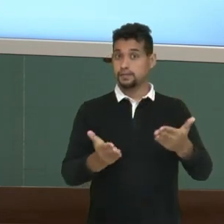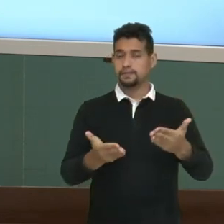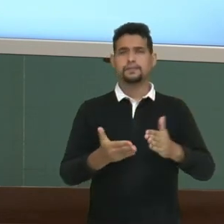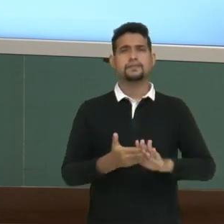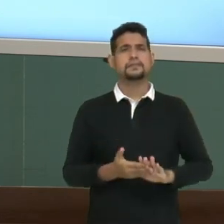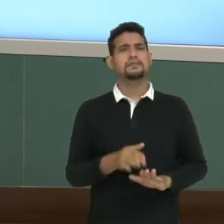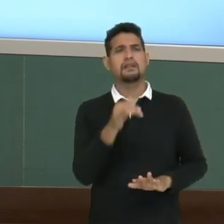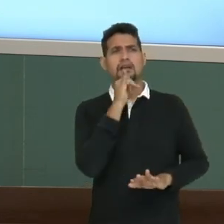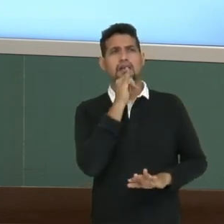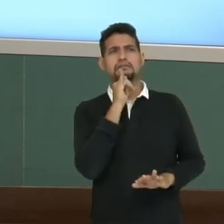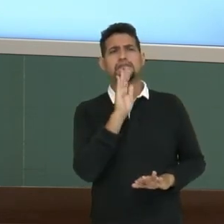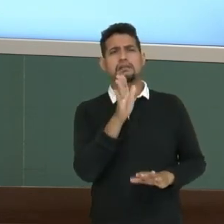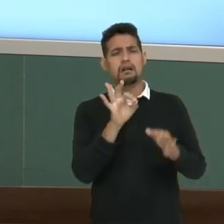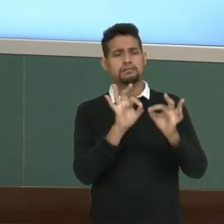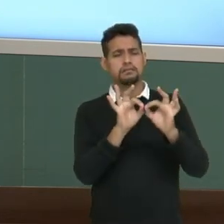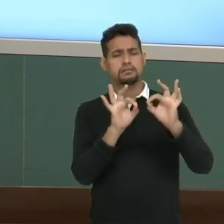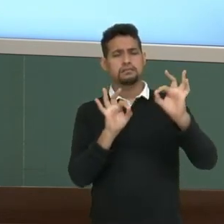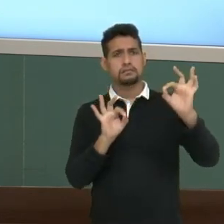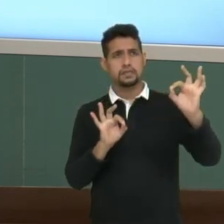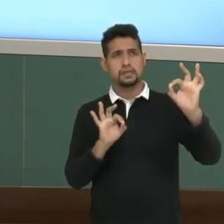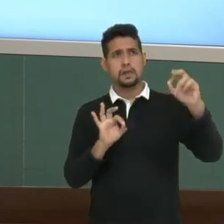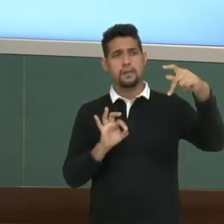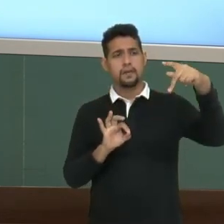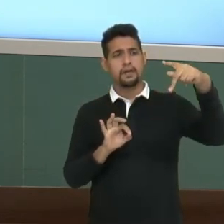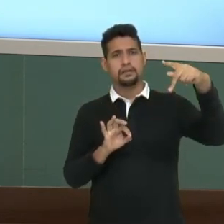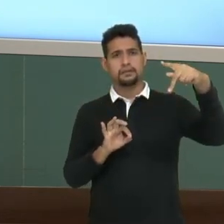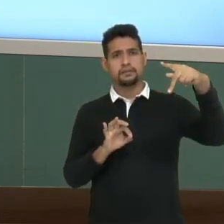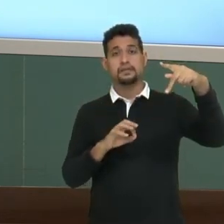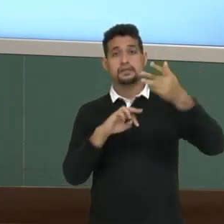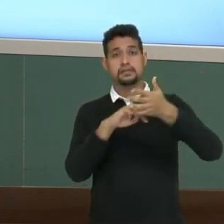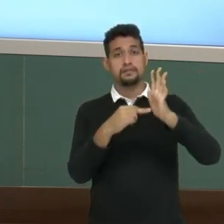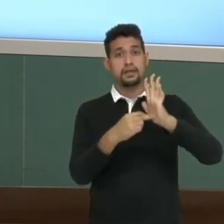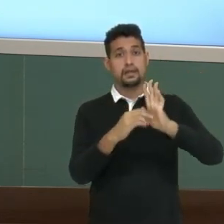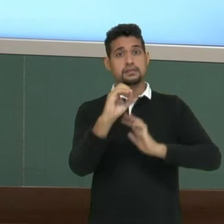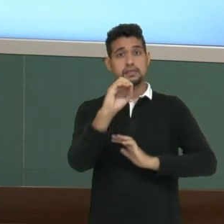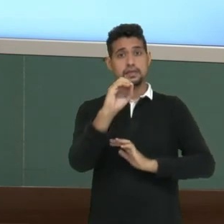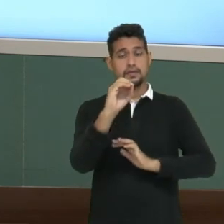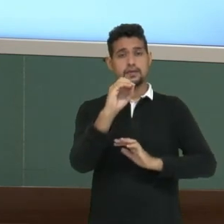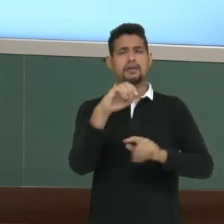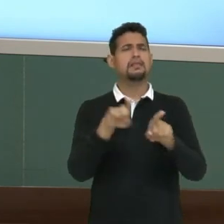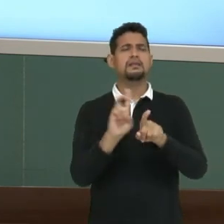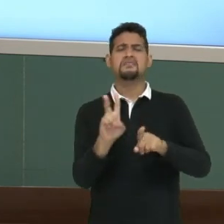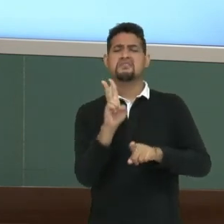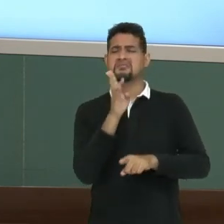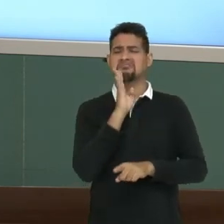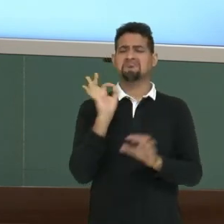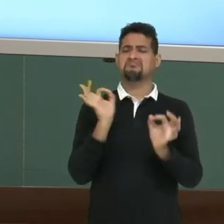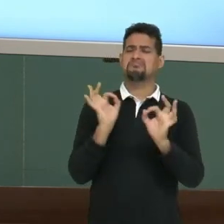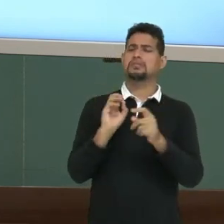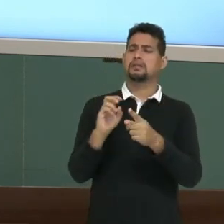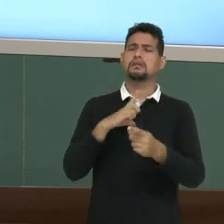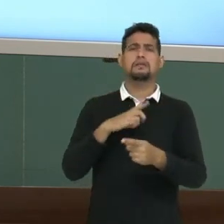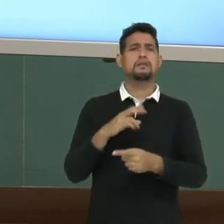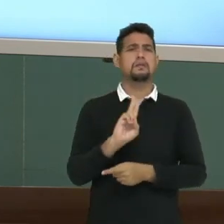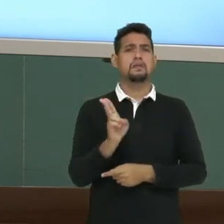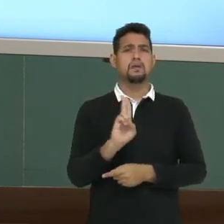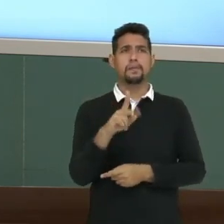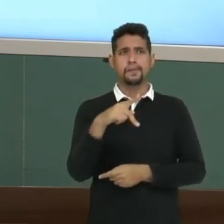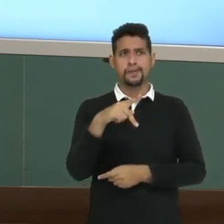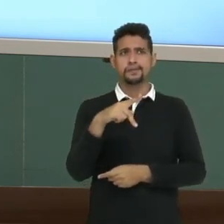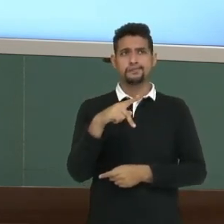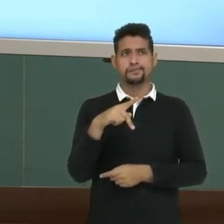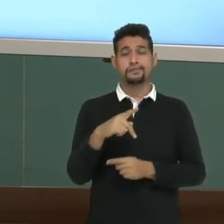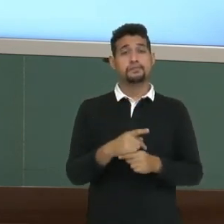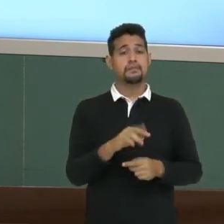Se a distância do ponto P, que agora é 0, e um valor desconhecido que está sendo chamado de P,